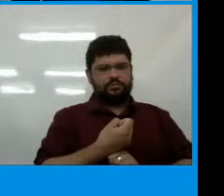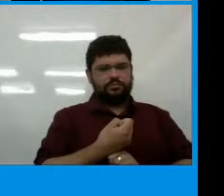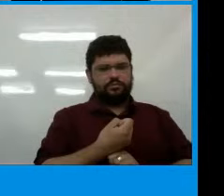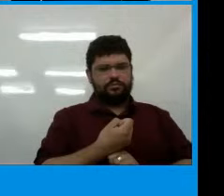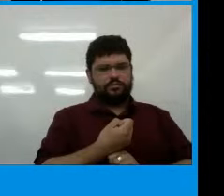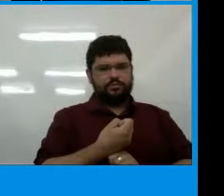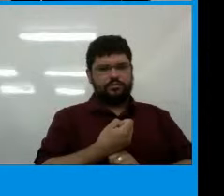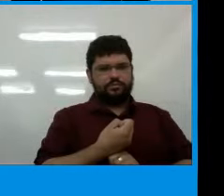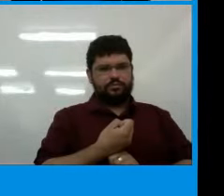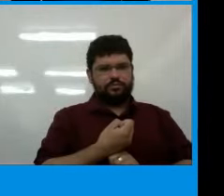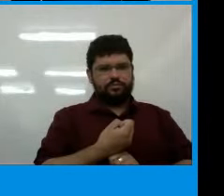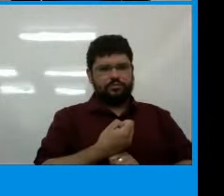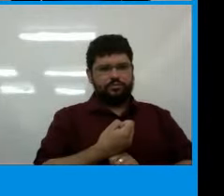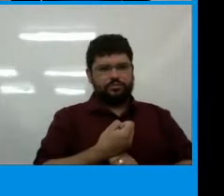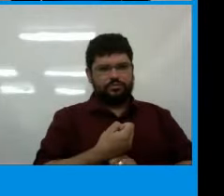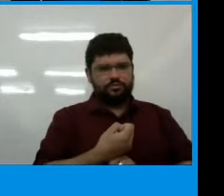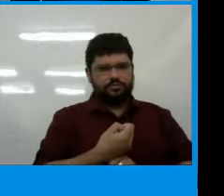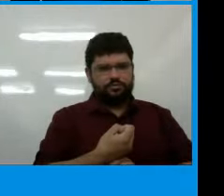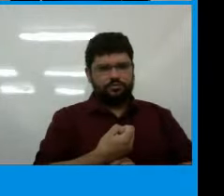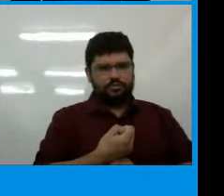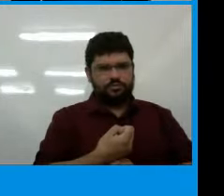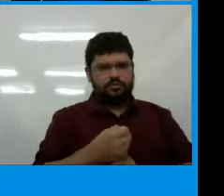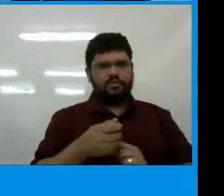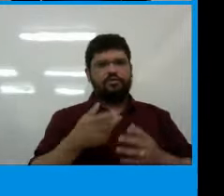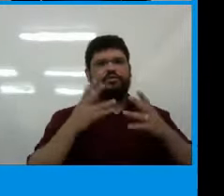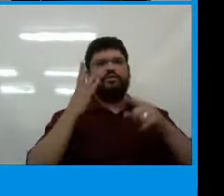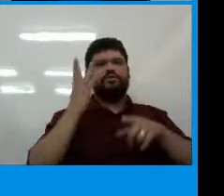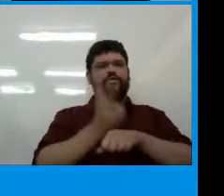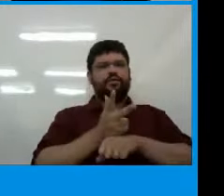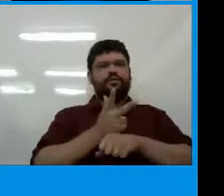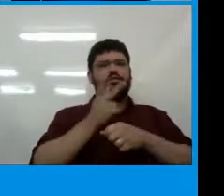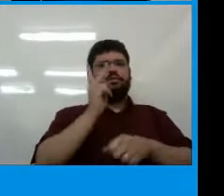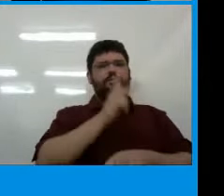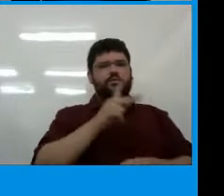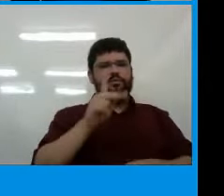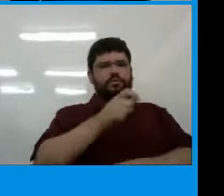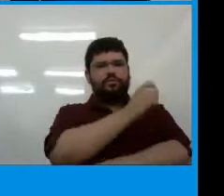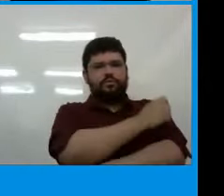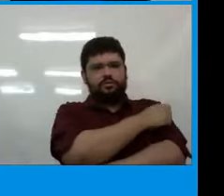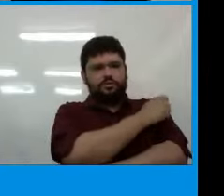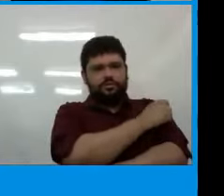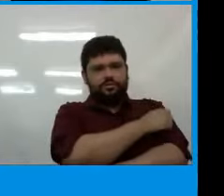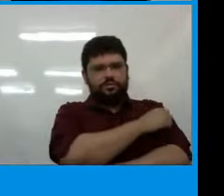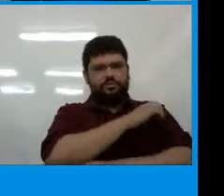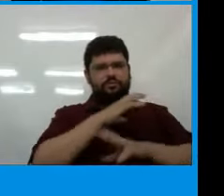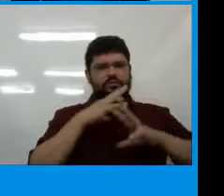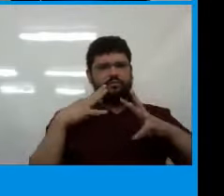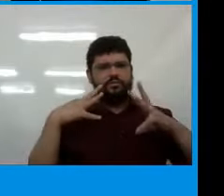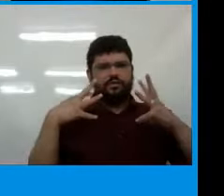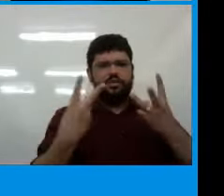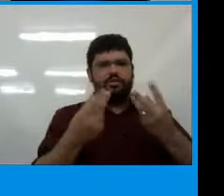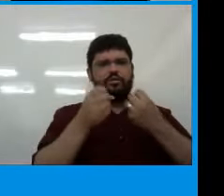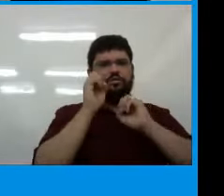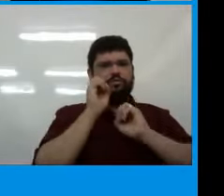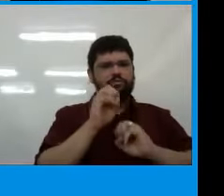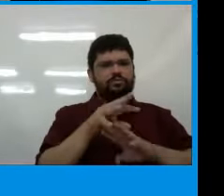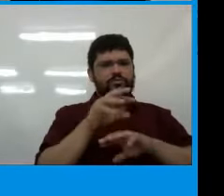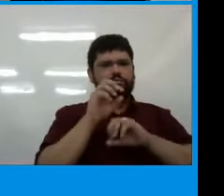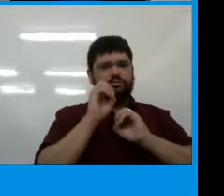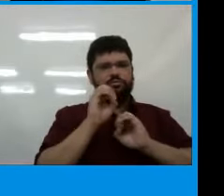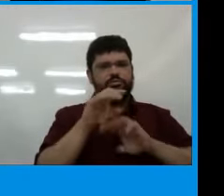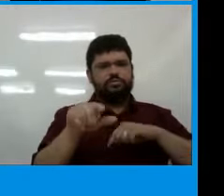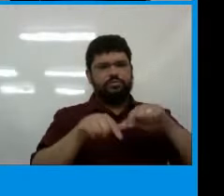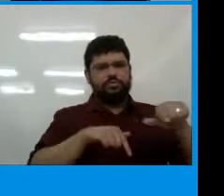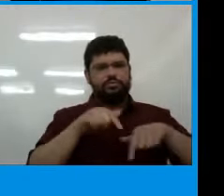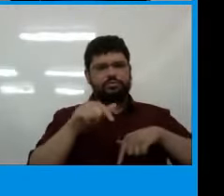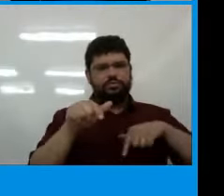O cordel é dedicado aos amigos professores, estendo a palavra e a mão a todos da educação que vivem tantos